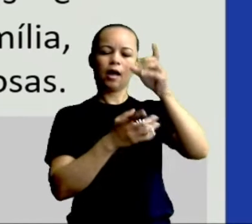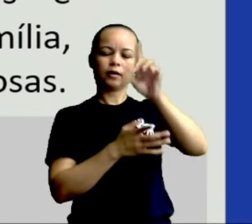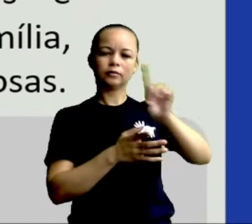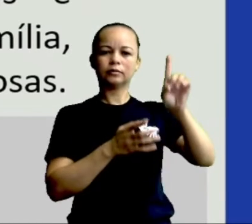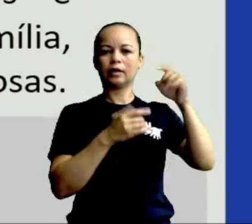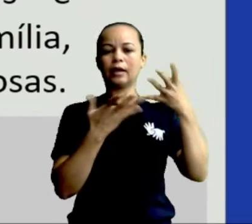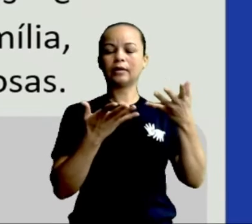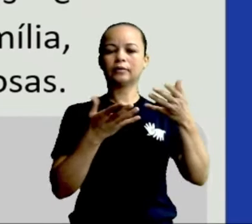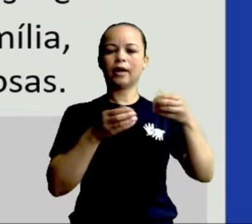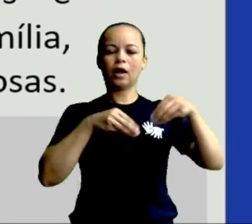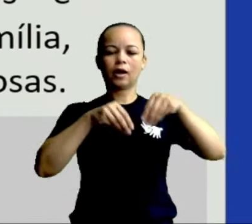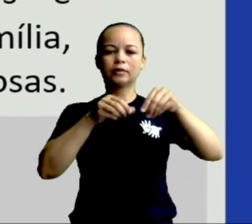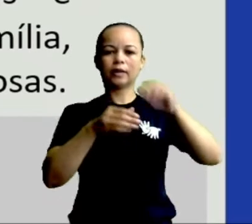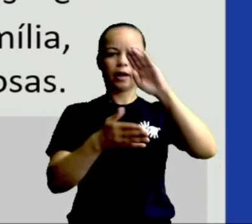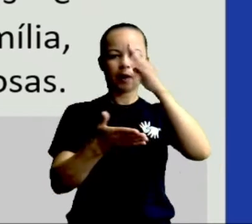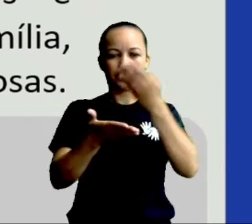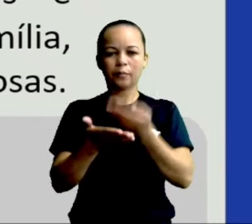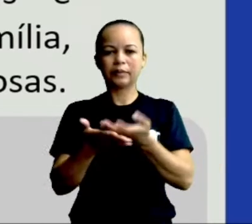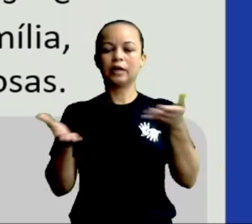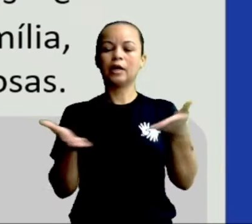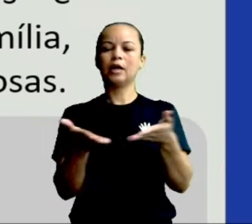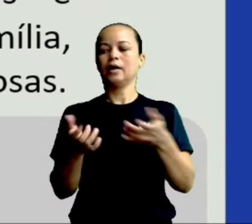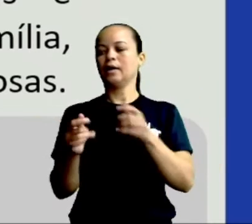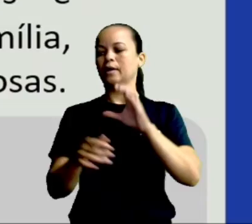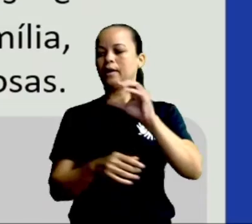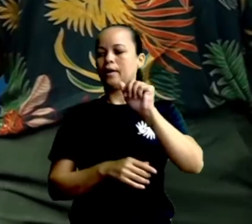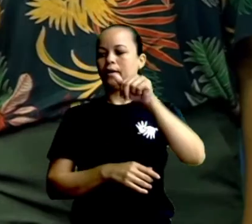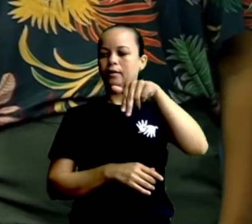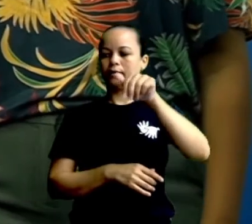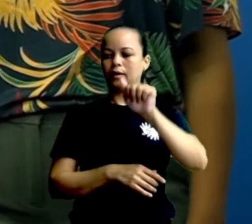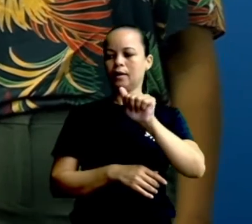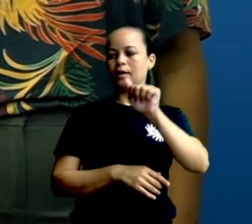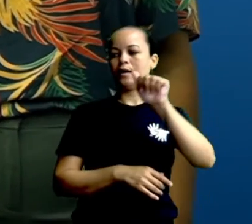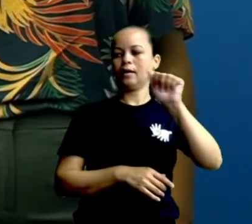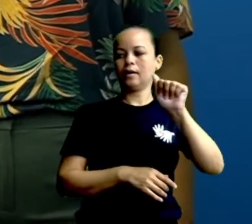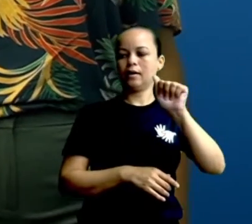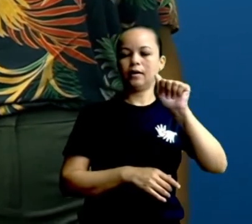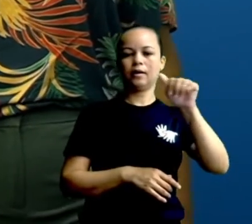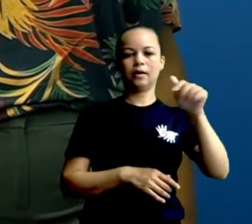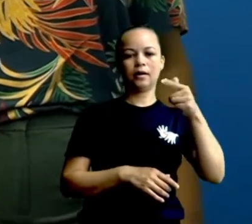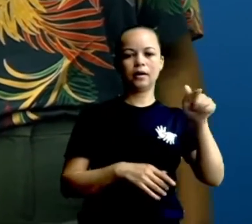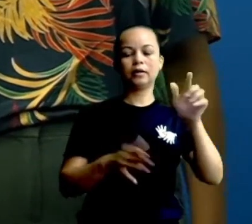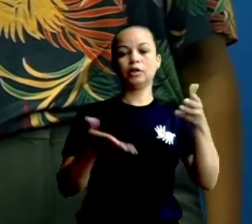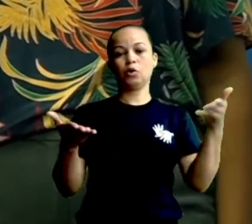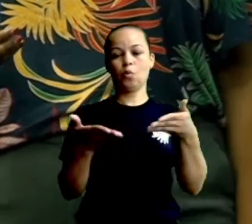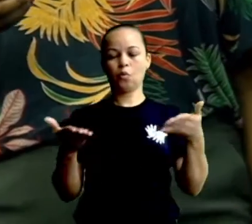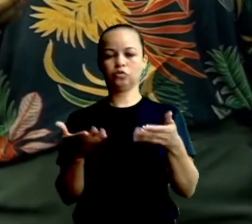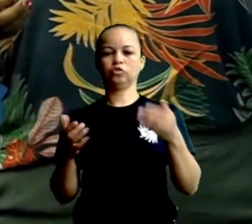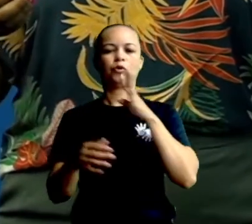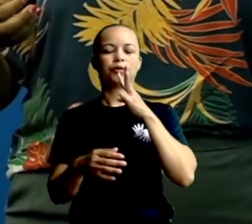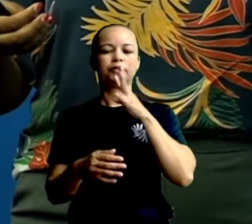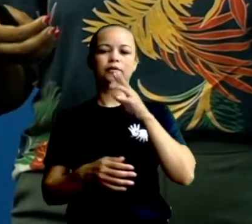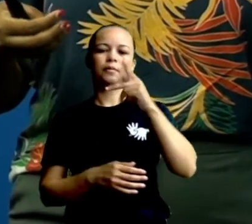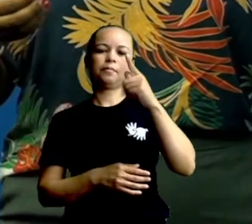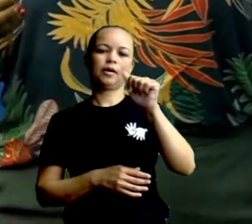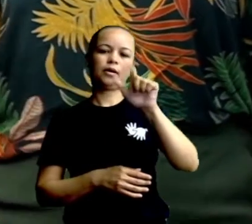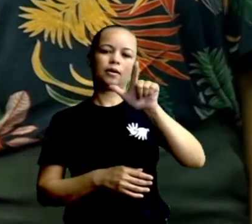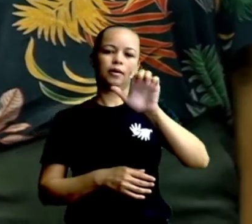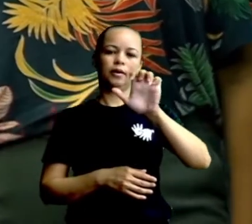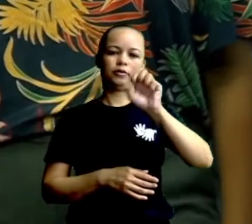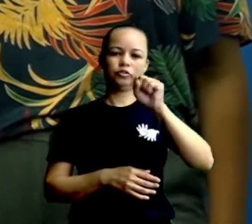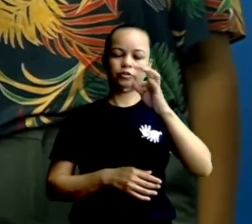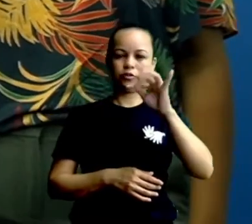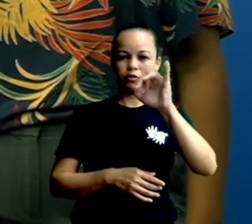terra prometida, Canaã, que hoje é um território chamado e conhecido como a Palestina. Tá? O livro sagrado